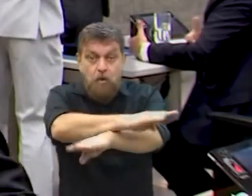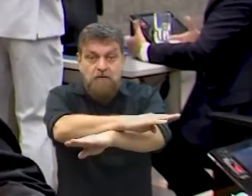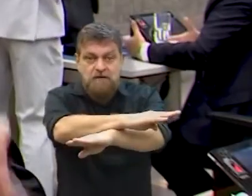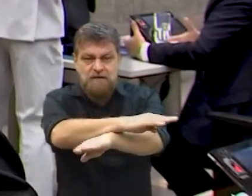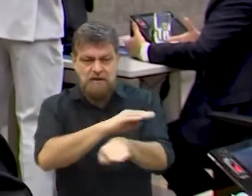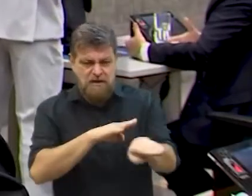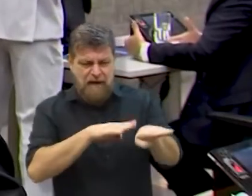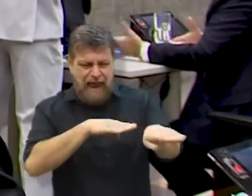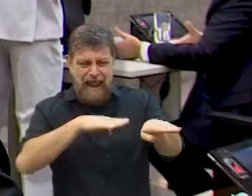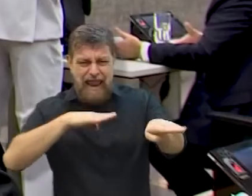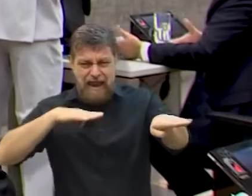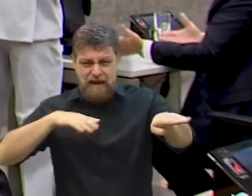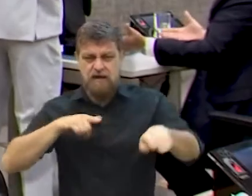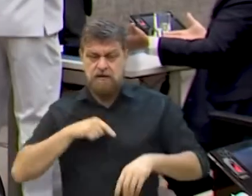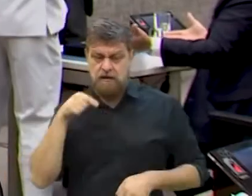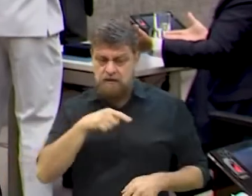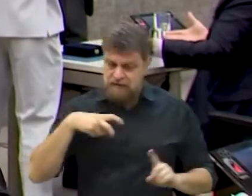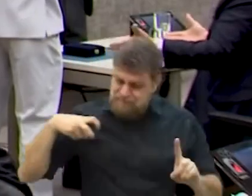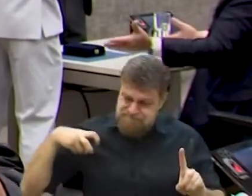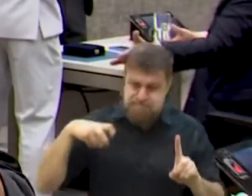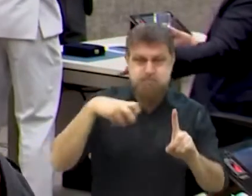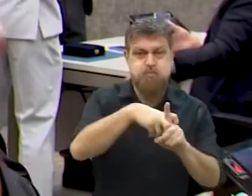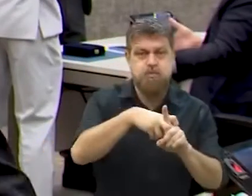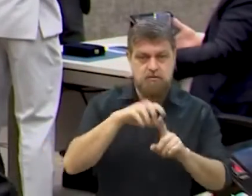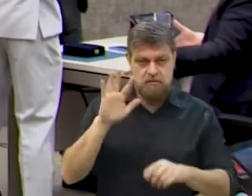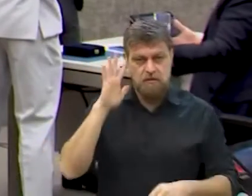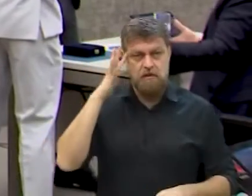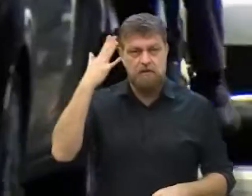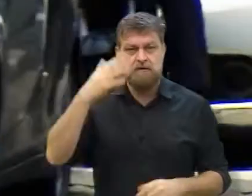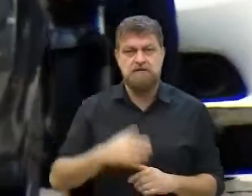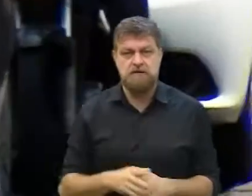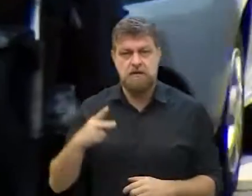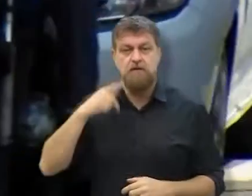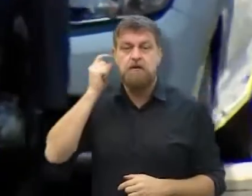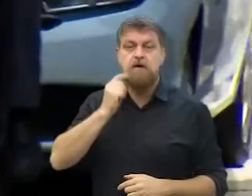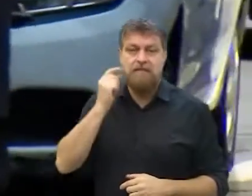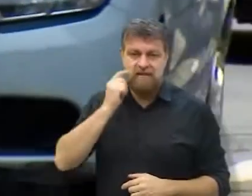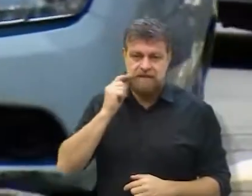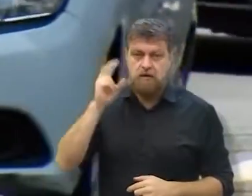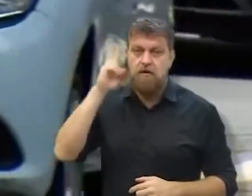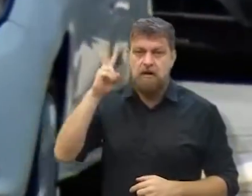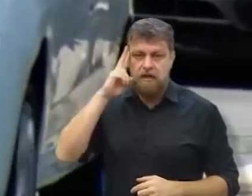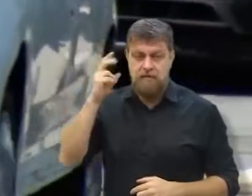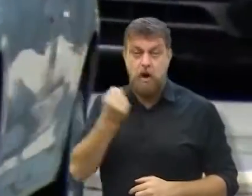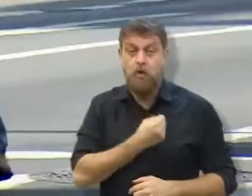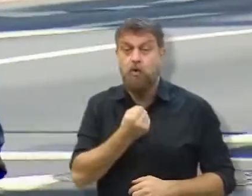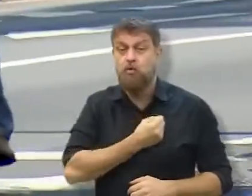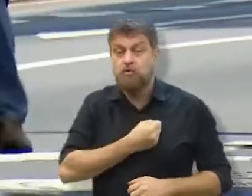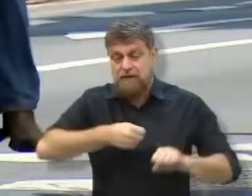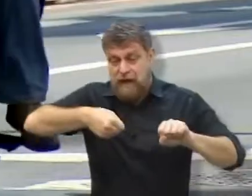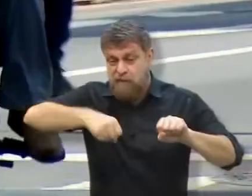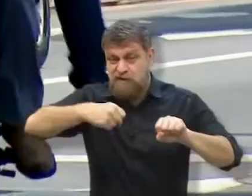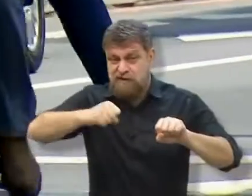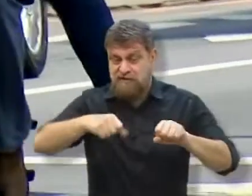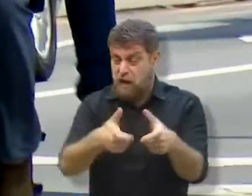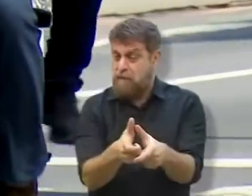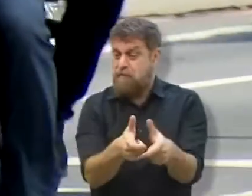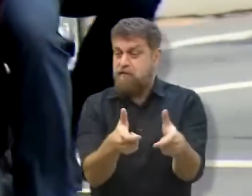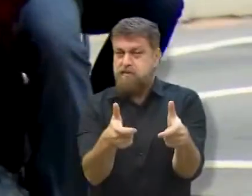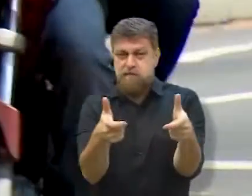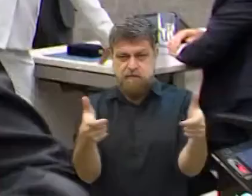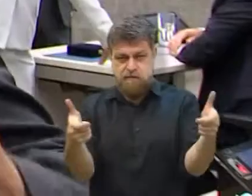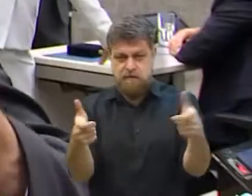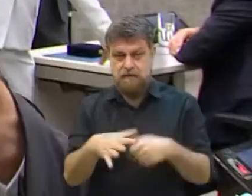cruzamentos, né, de mais fluxo, que mais acontecem acidentes. Marcelo Silva lembra que o número de motociclistas